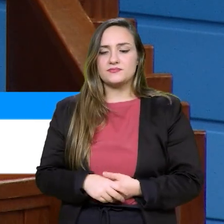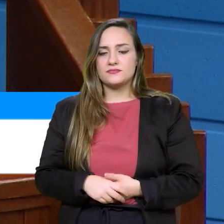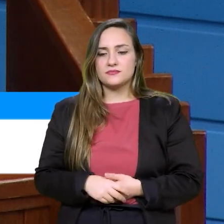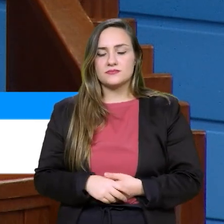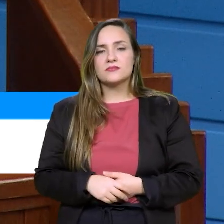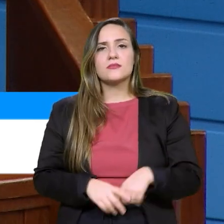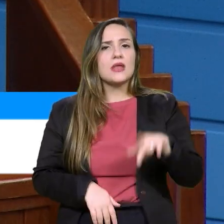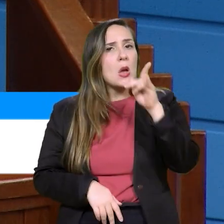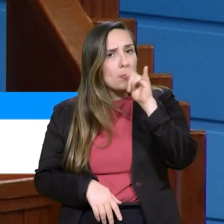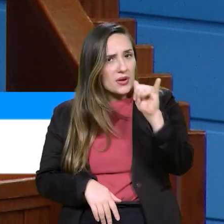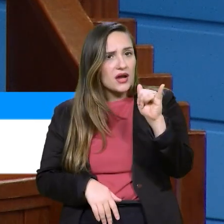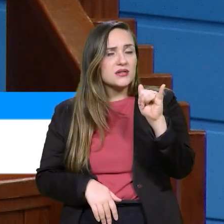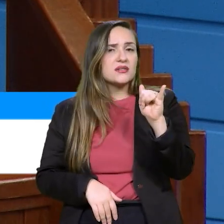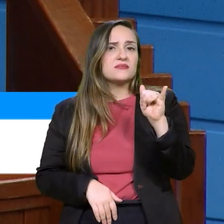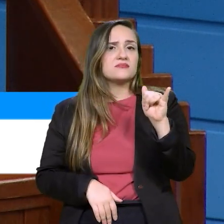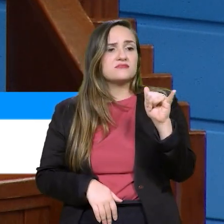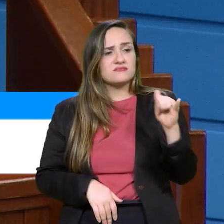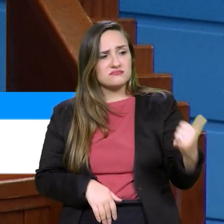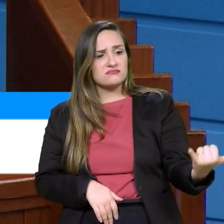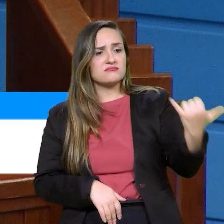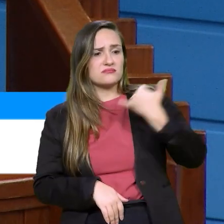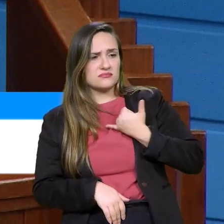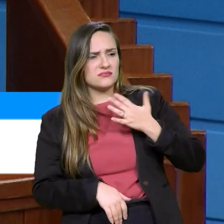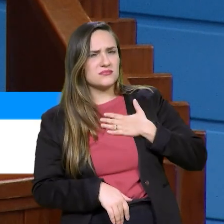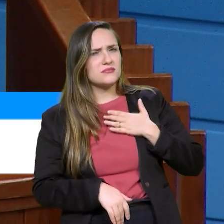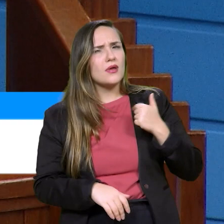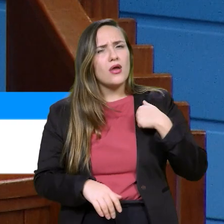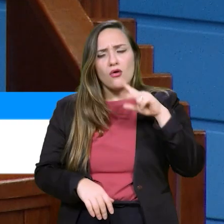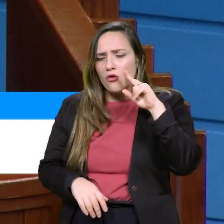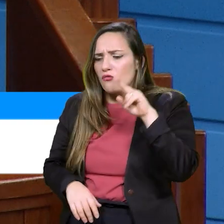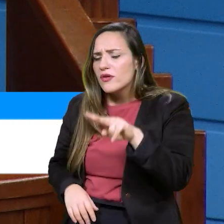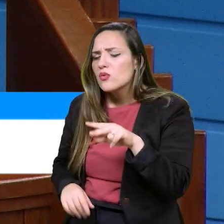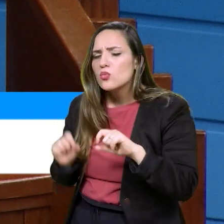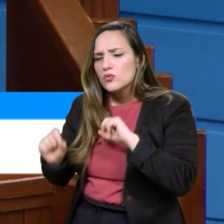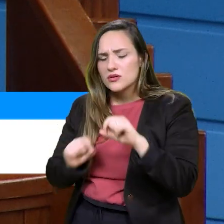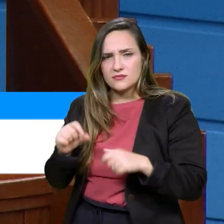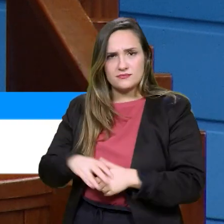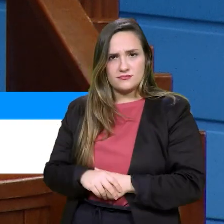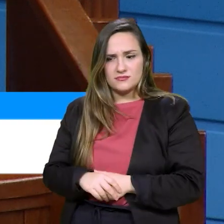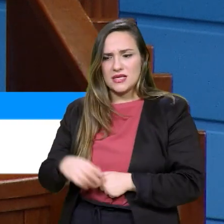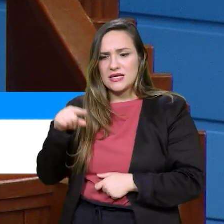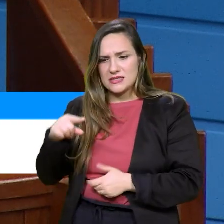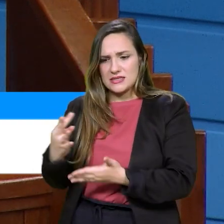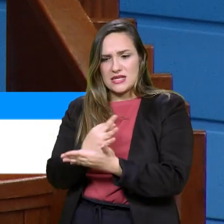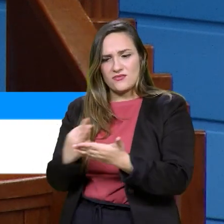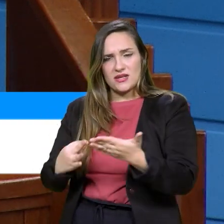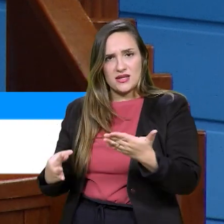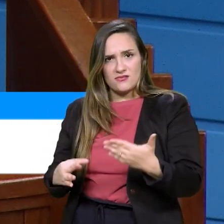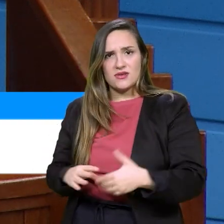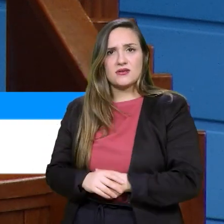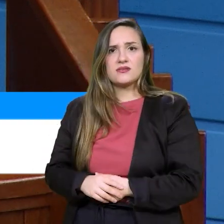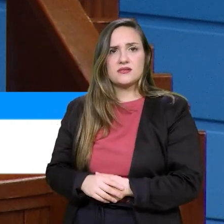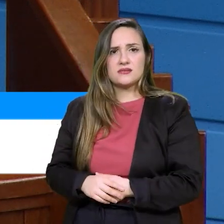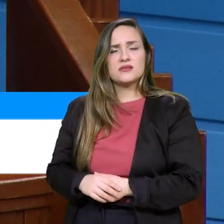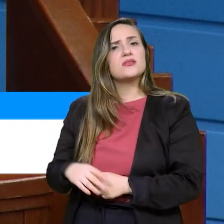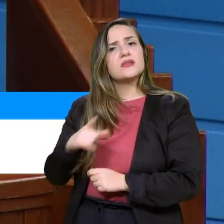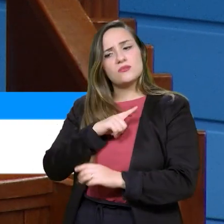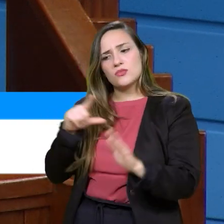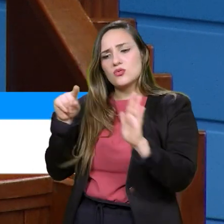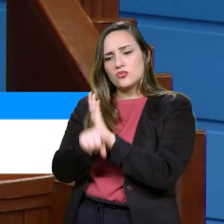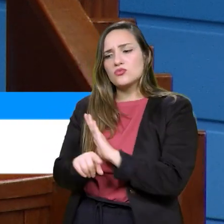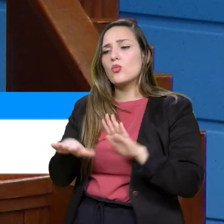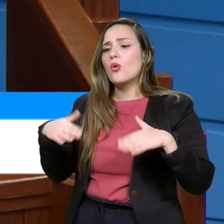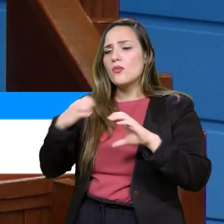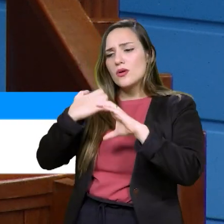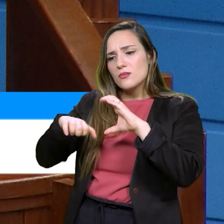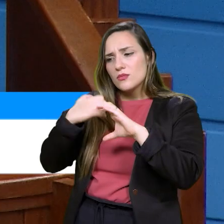idade, tá? Um pai me passou essa informação e eu resolvi verificar o que era. Aqui na tarefa, na primeira tarefa, tem